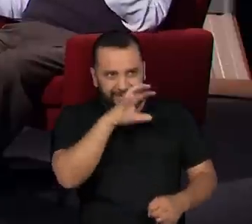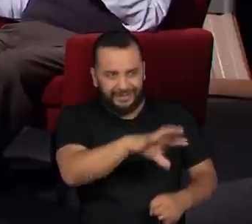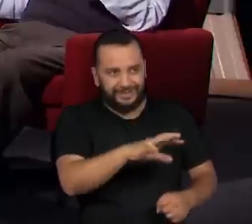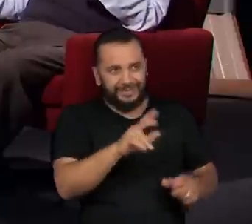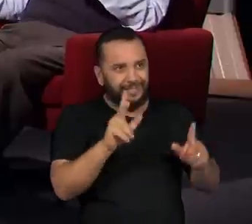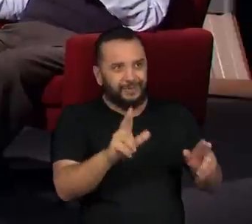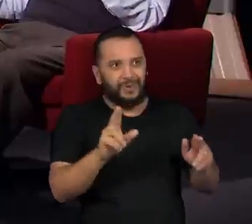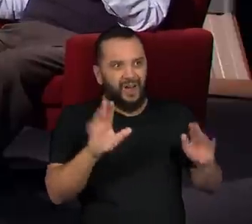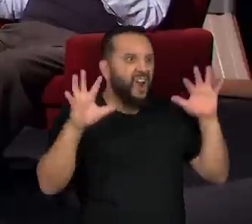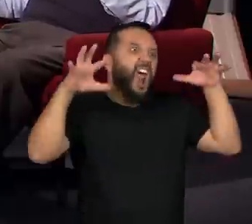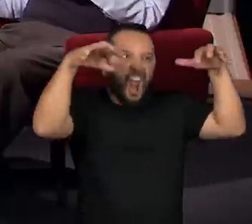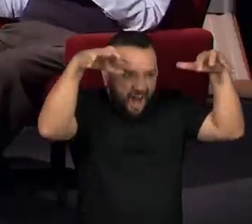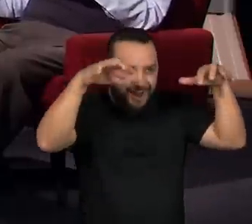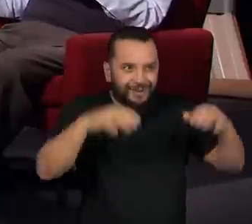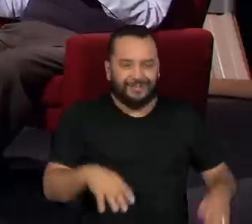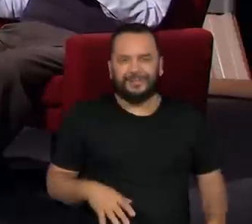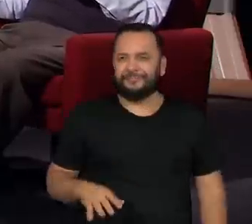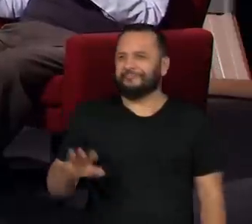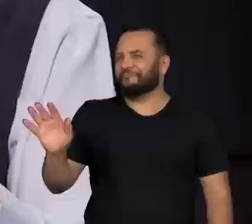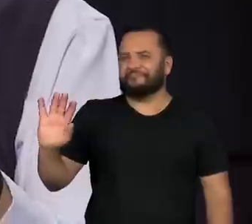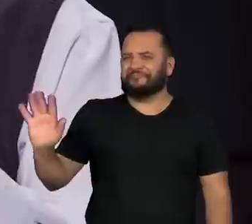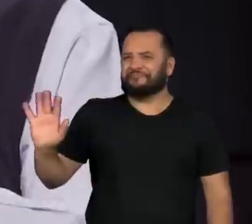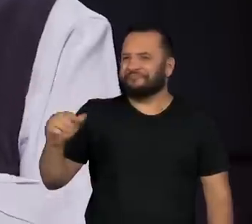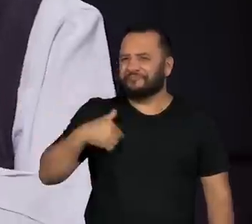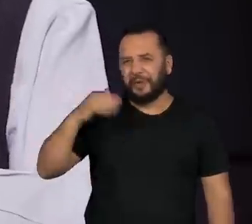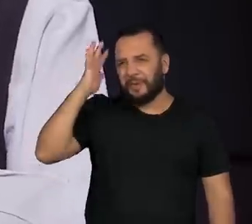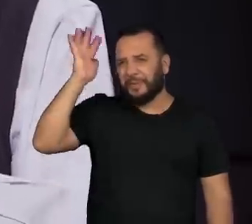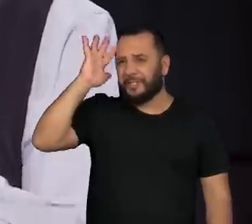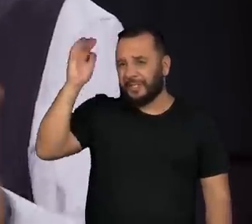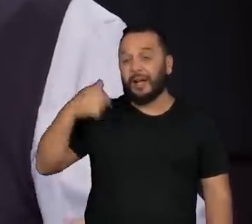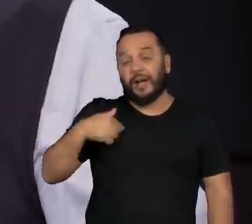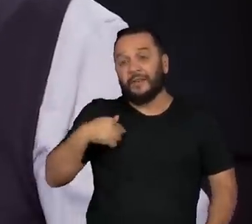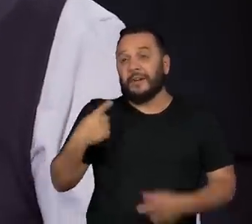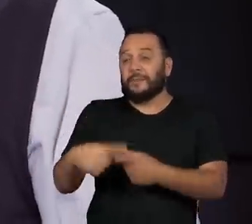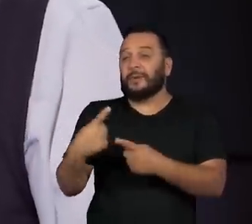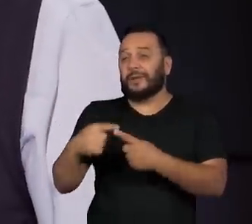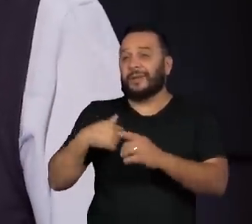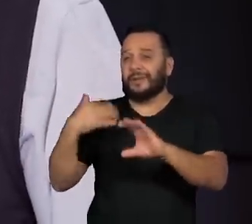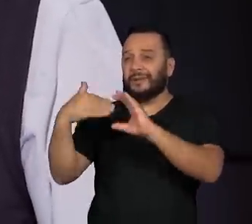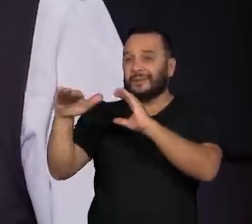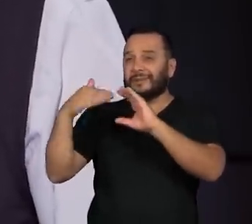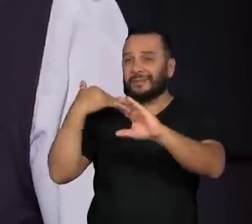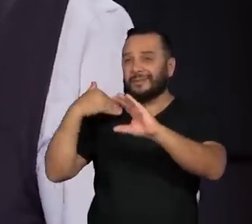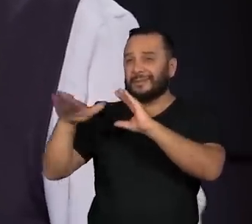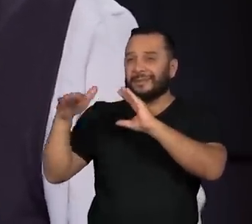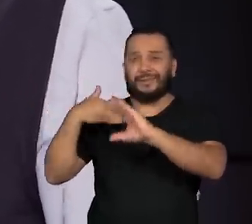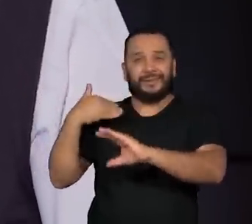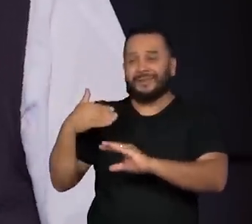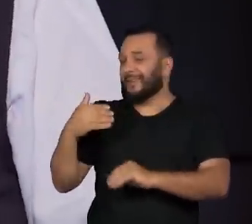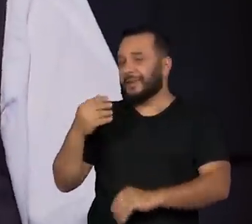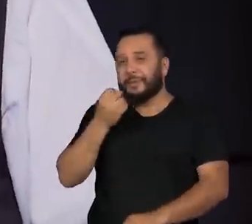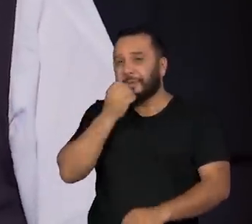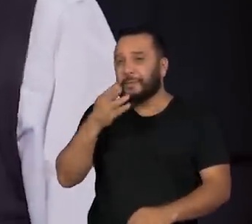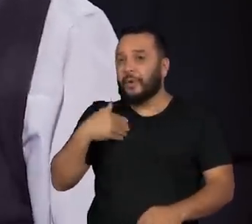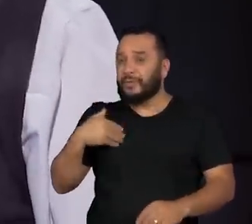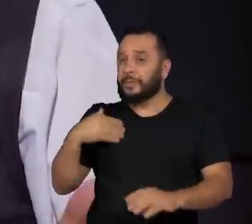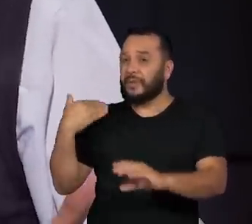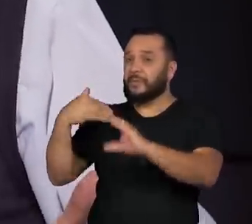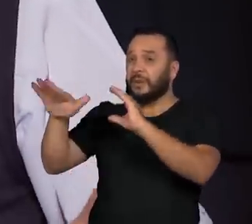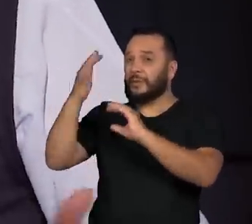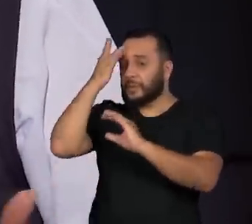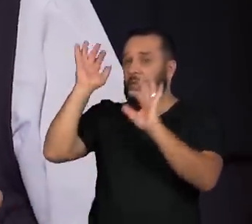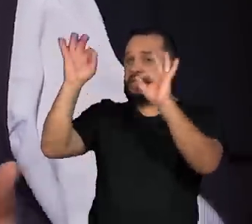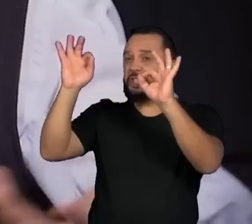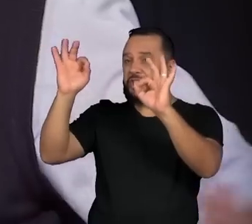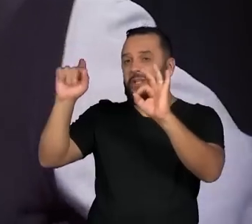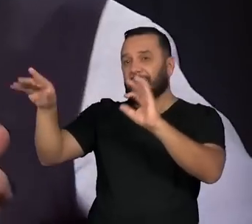não não imaginava Ele sempre foi extremamente atraente primeiro correio eletrônica era uma maravilha porque você mandava e-mail para um baita figurão o cara não respondia porque